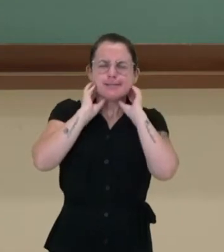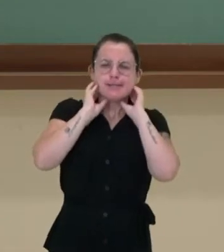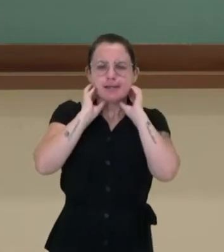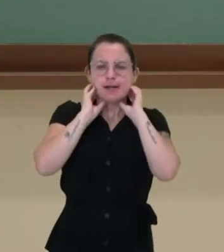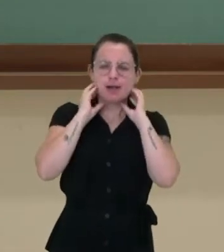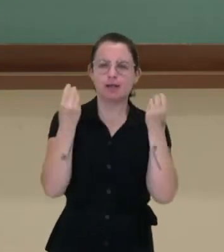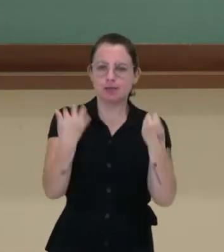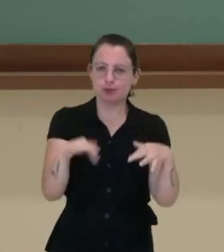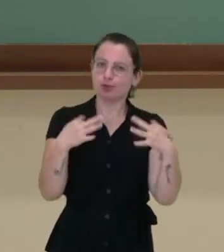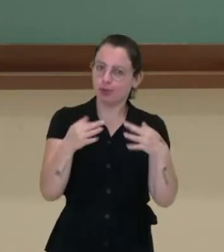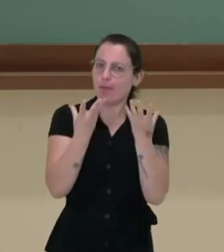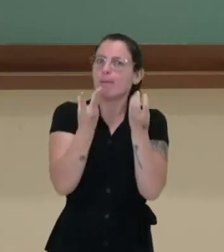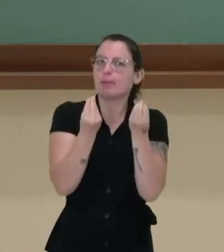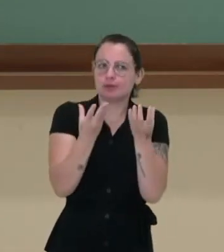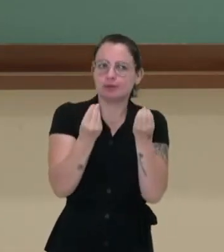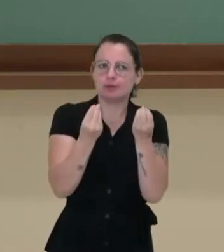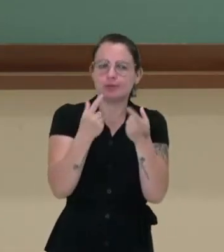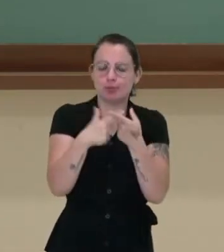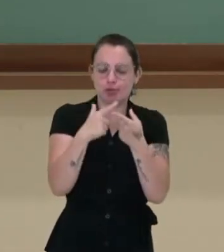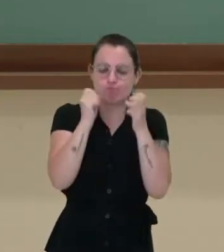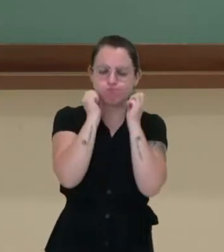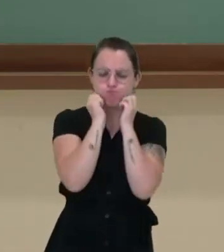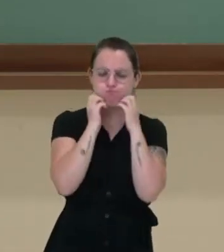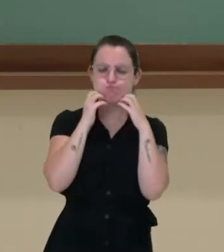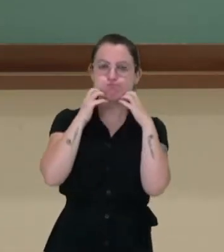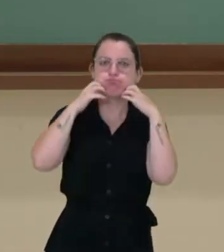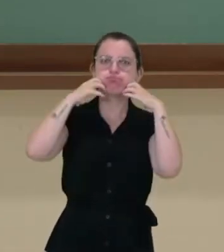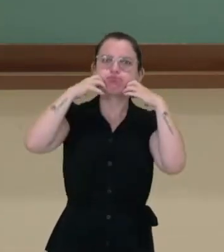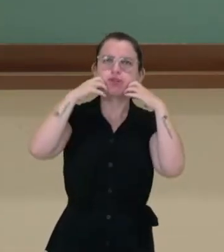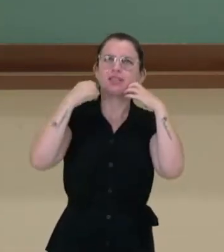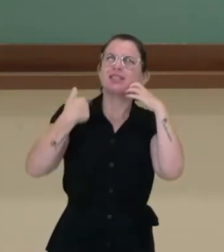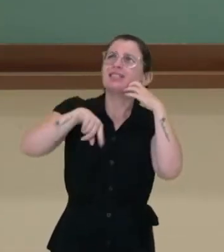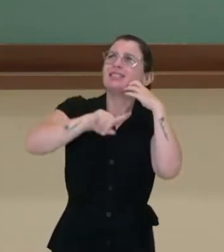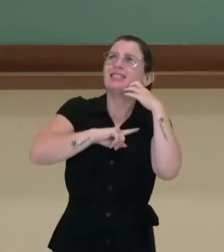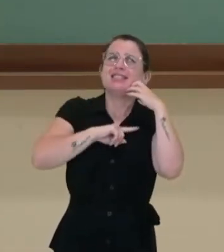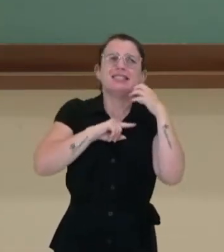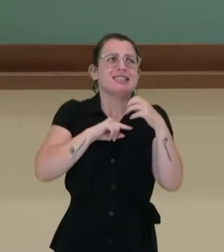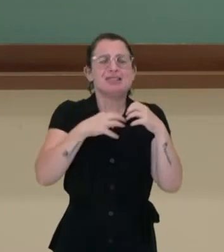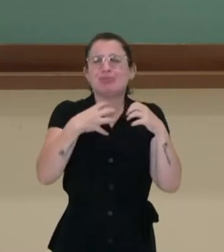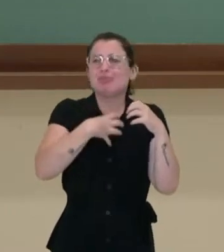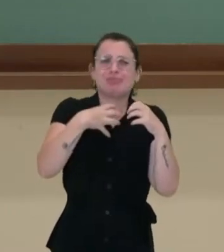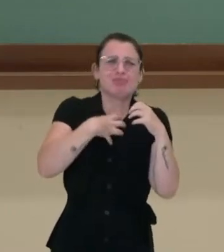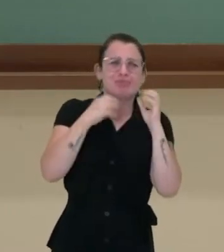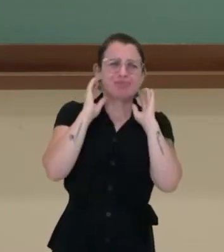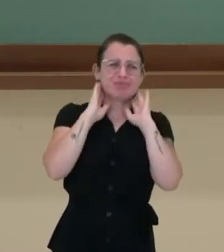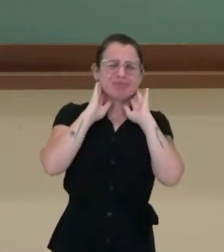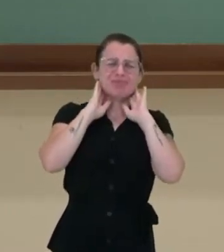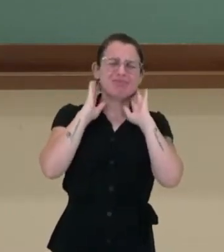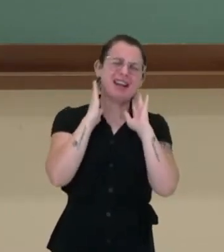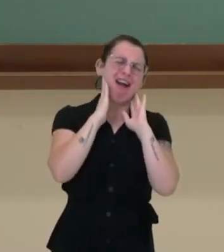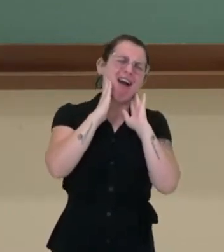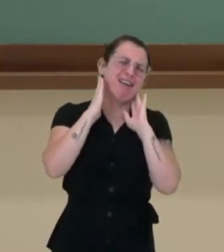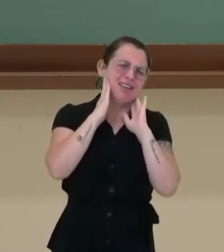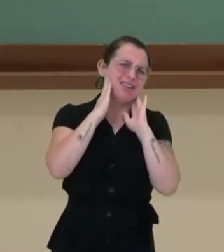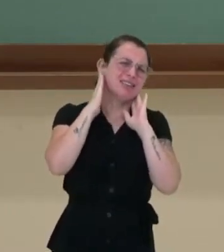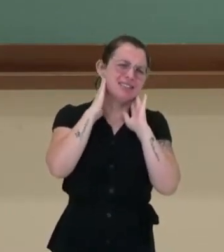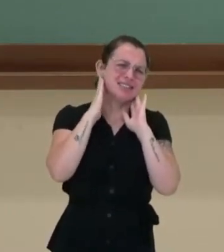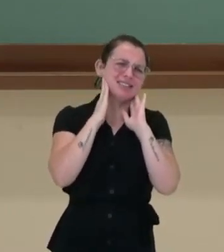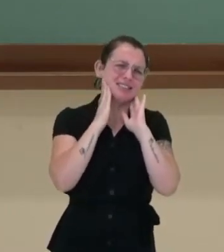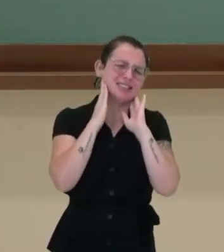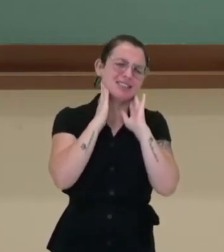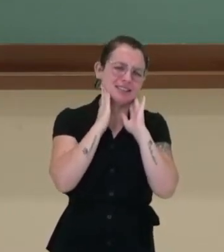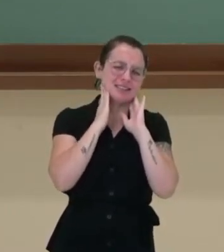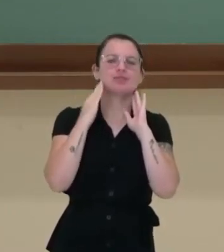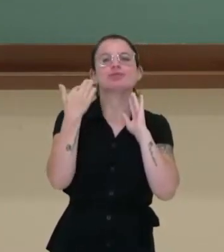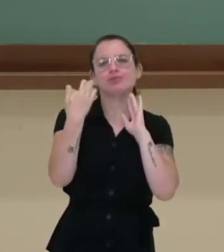salivares. Então, como a gente vai inchando as glândulas salivares, a gente sente esse inchaço aqui, ó, mais próximo aqui, ó, debaixo